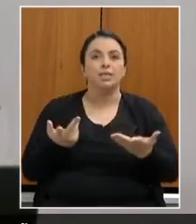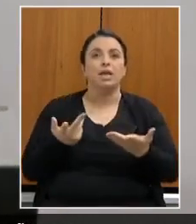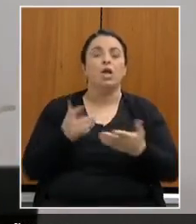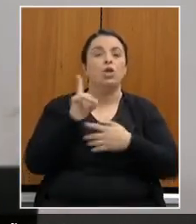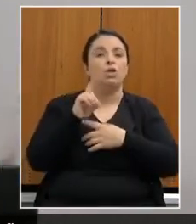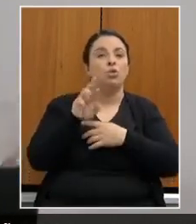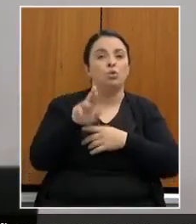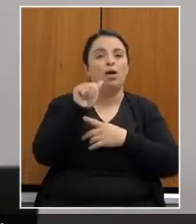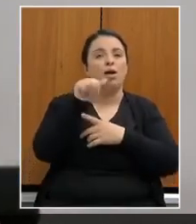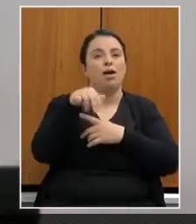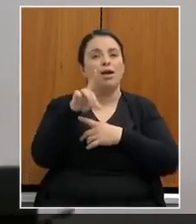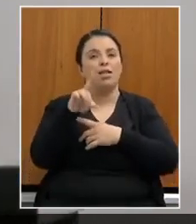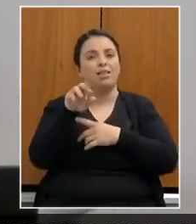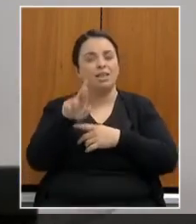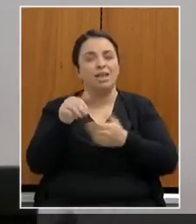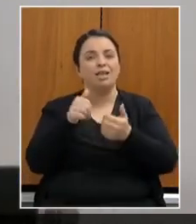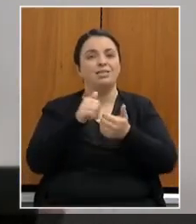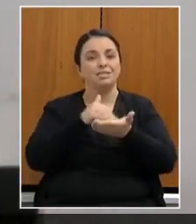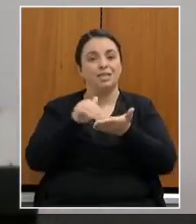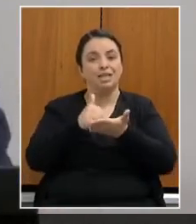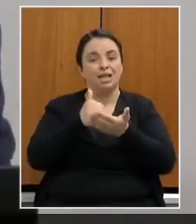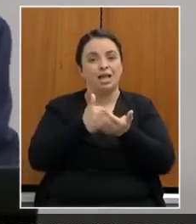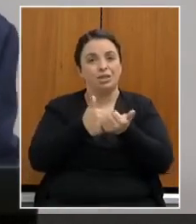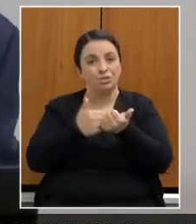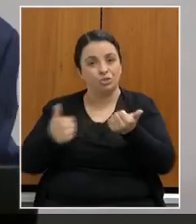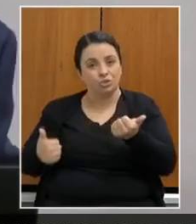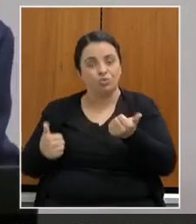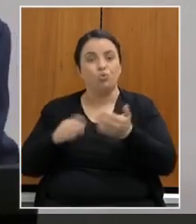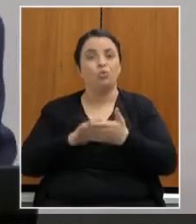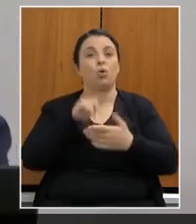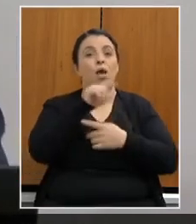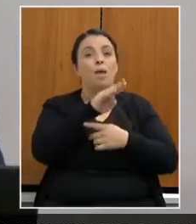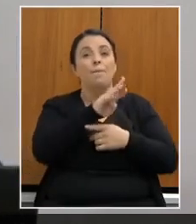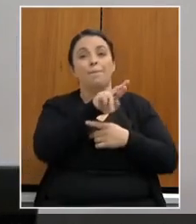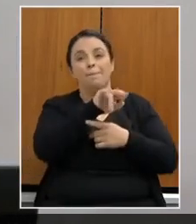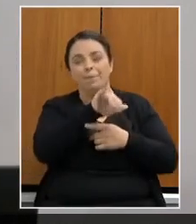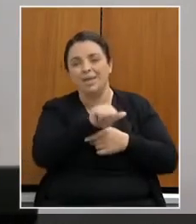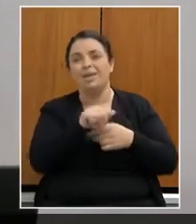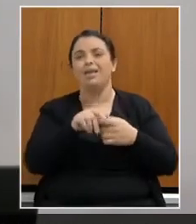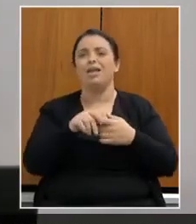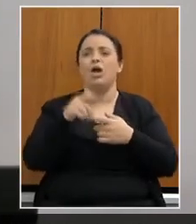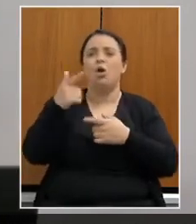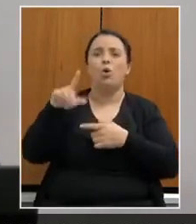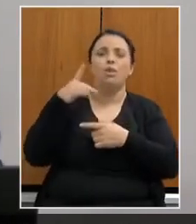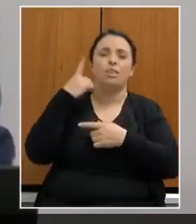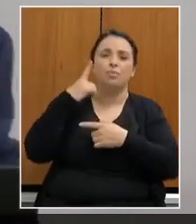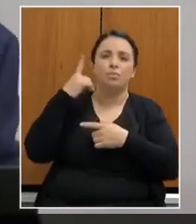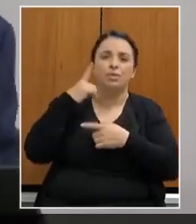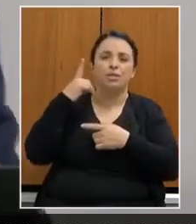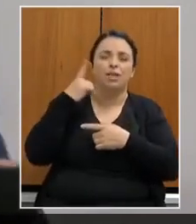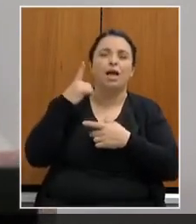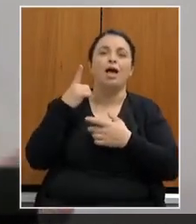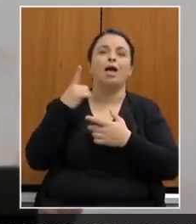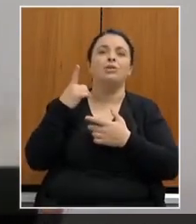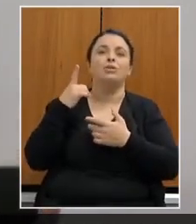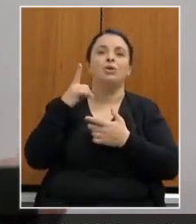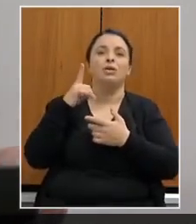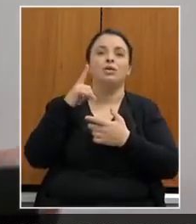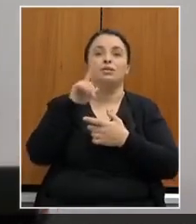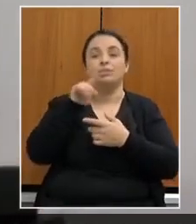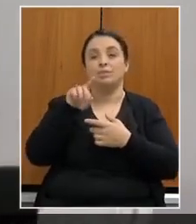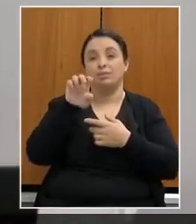adjunto, Albira, à deputada Celis Laviola, até este momento, permanecendo até este momento, deputado Zé Reis,